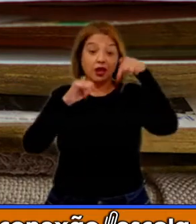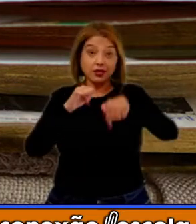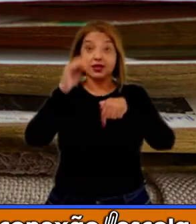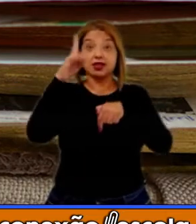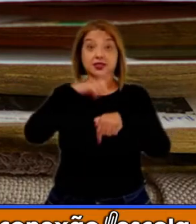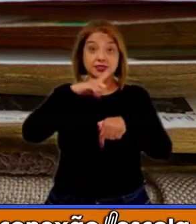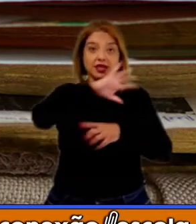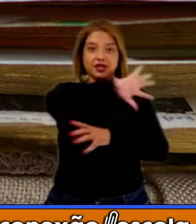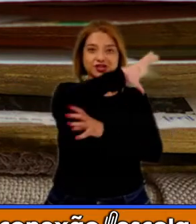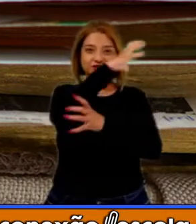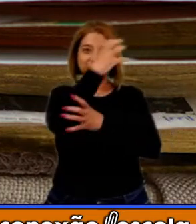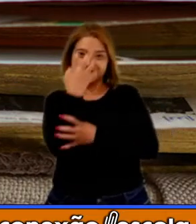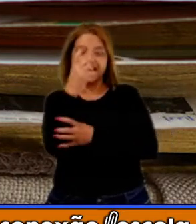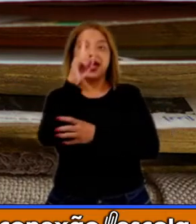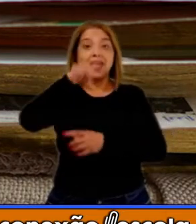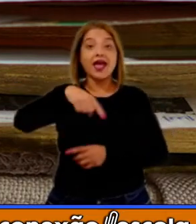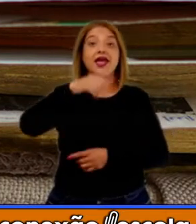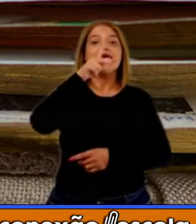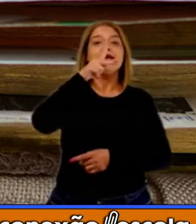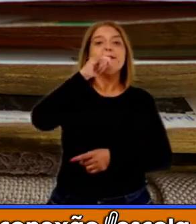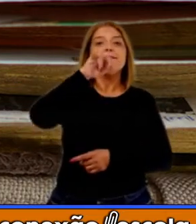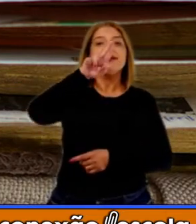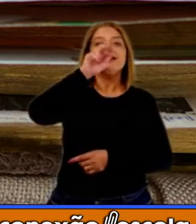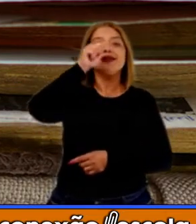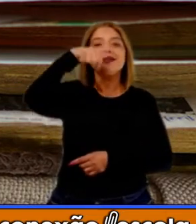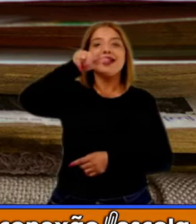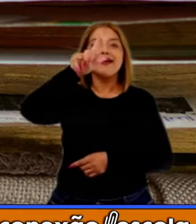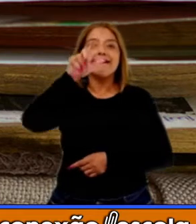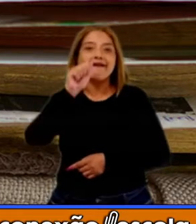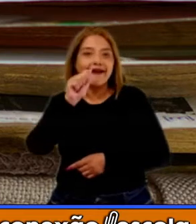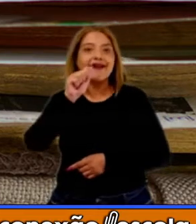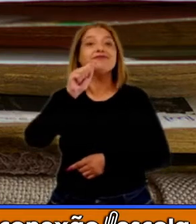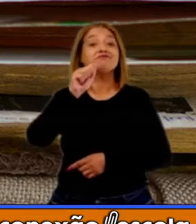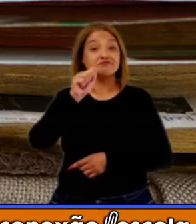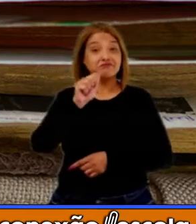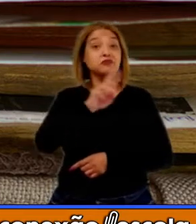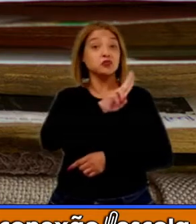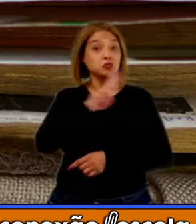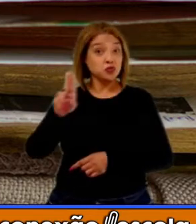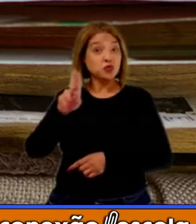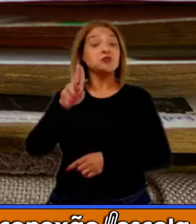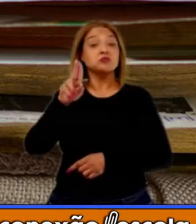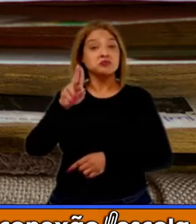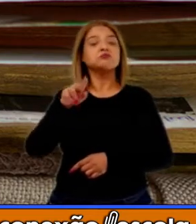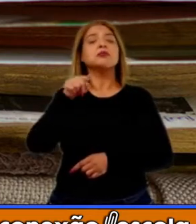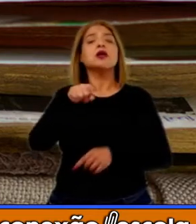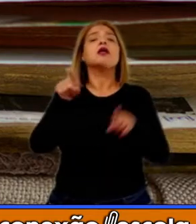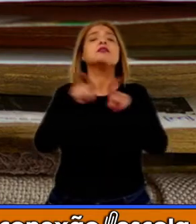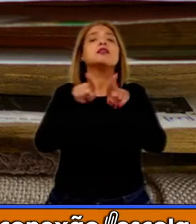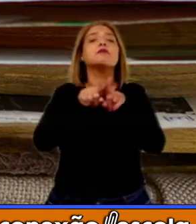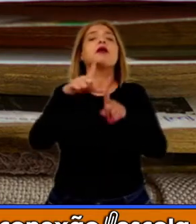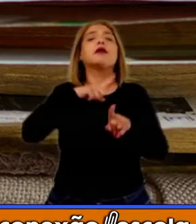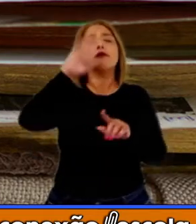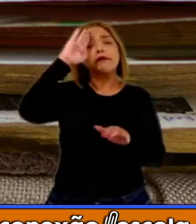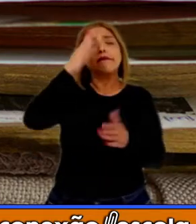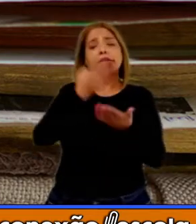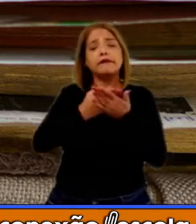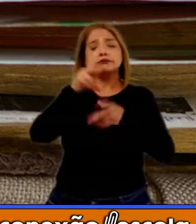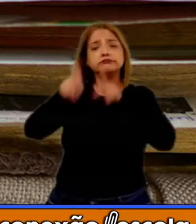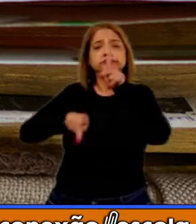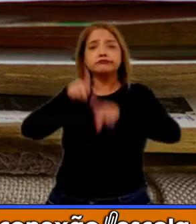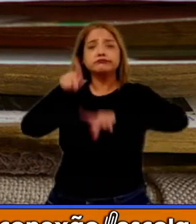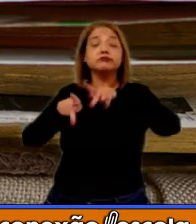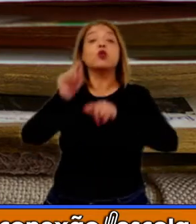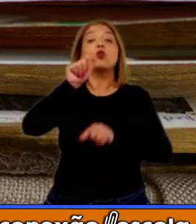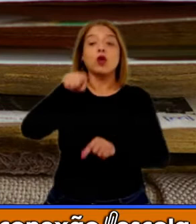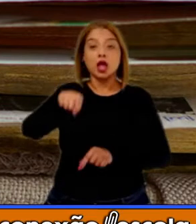aqui no Cerrado é o jabuti-piranga? Tem também a crença popular de que quem